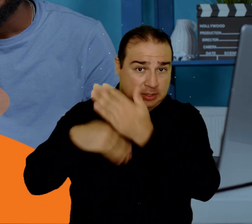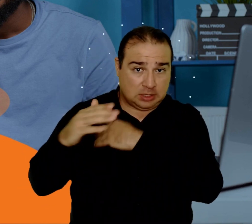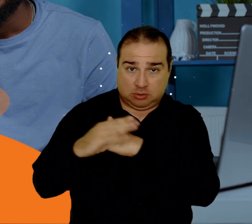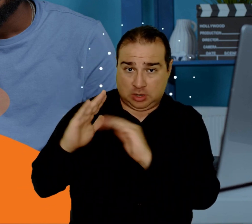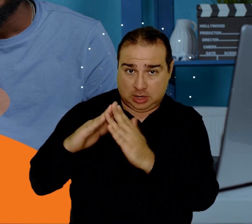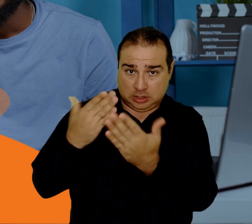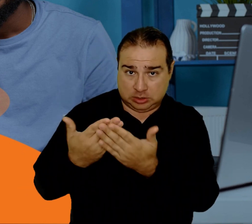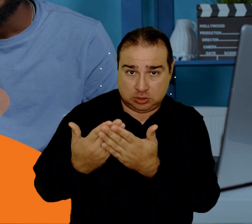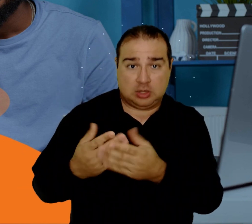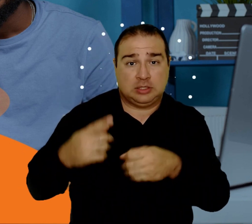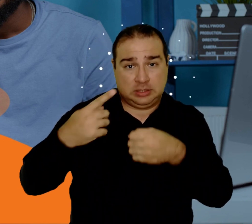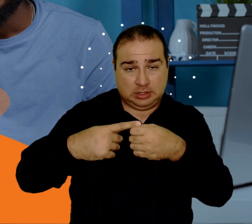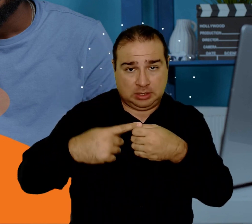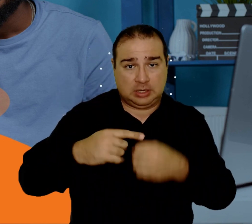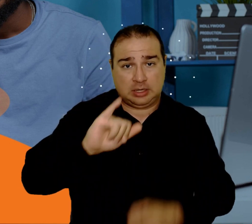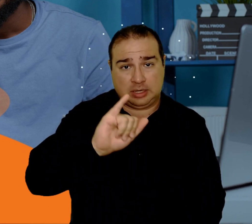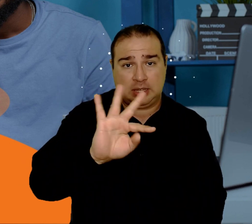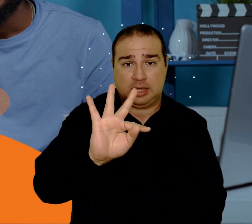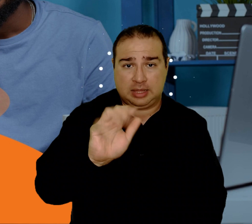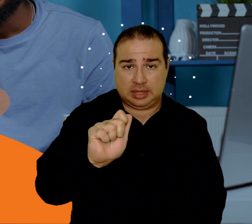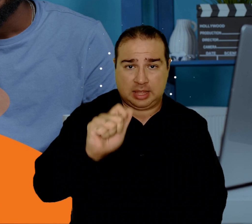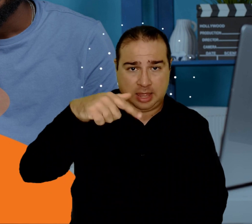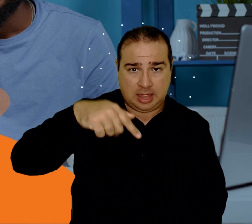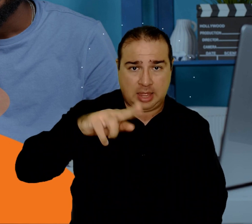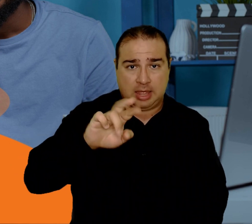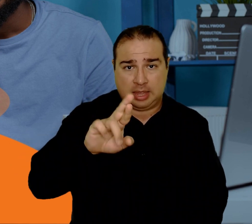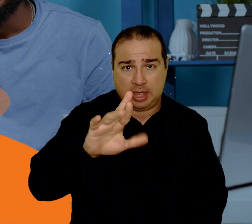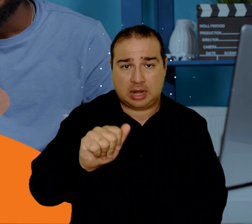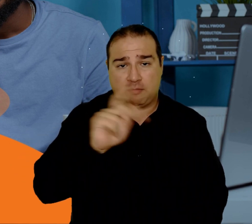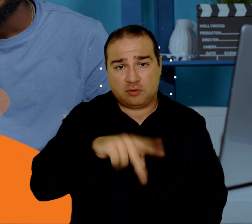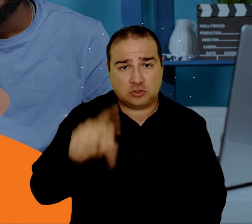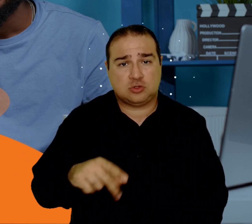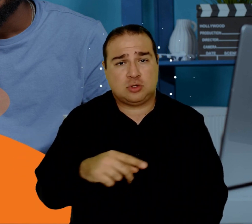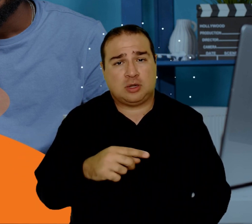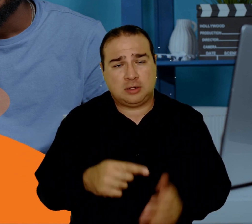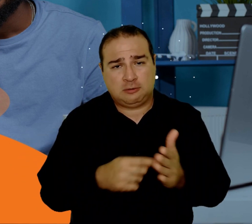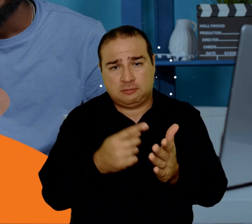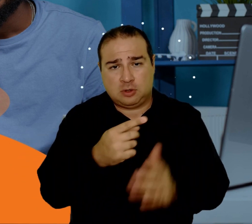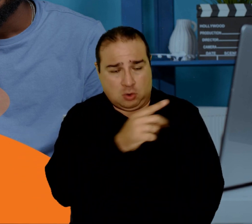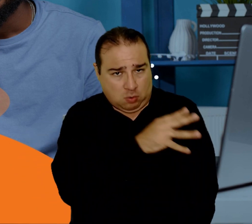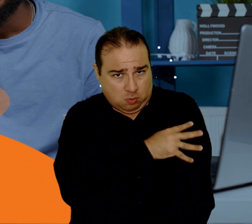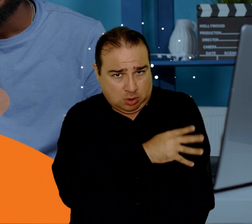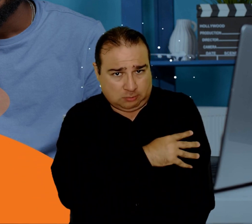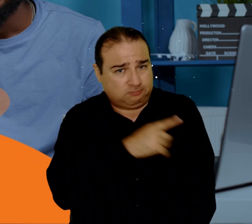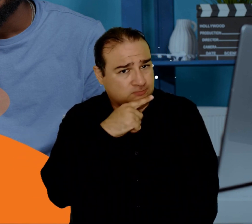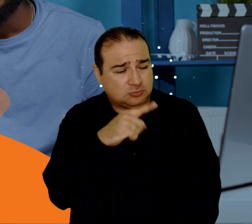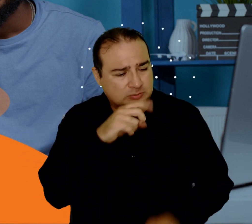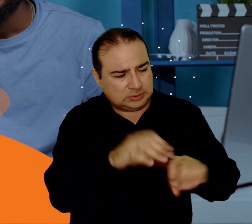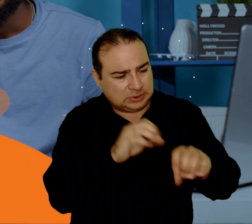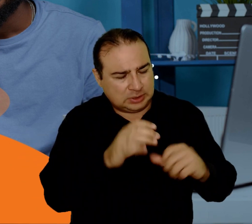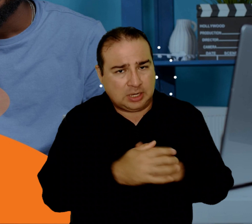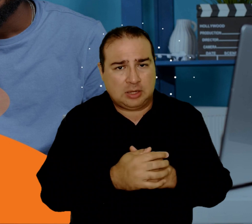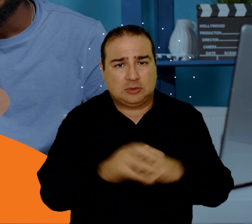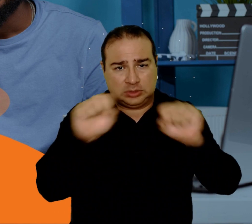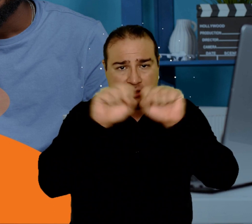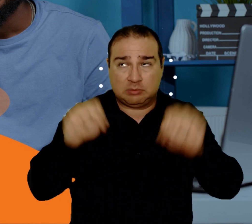uma escola de Itaquera, em que uma professora do 4º ano estava com dificuldades de ensinar o sistema solar para uma turma que tinha um aluno